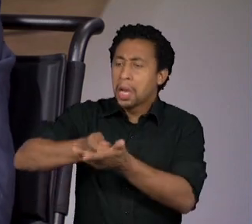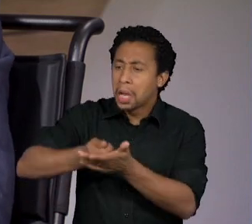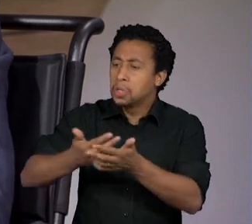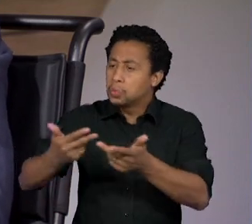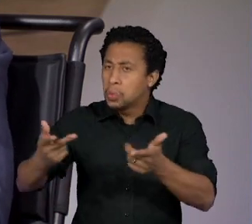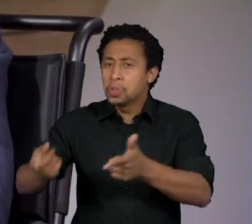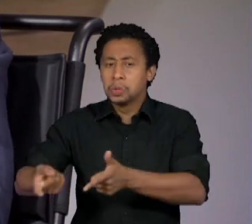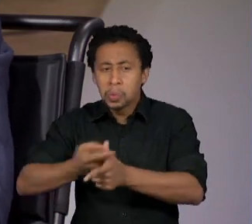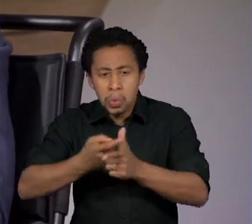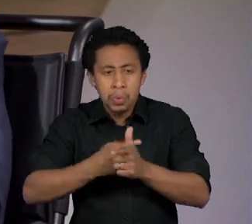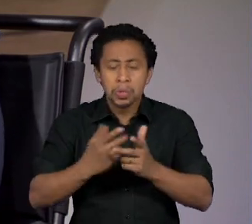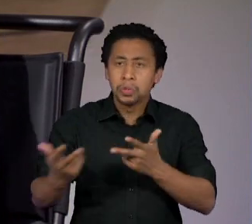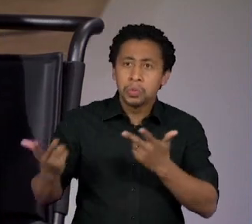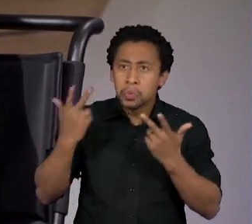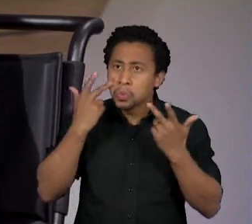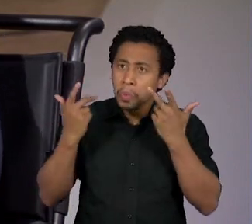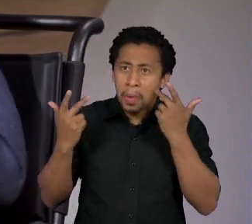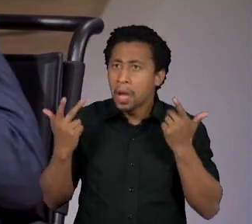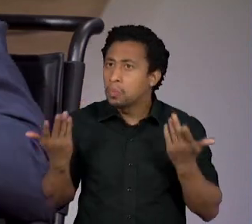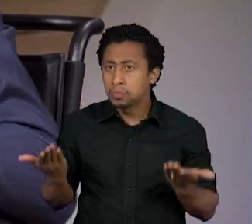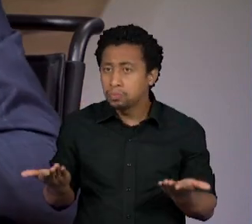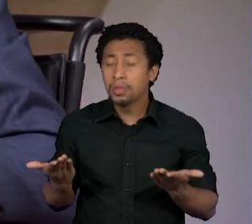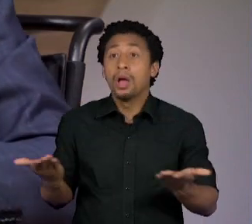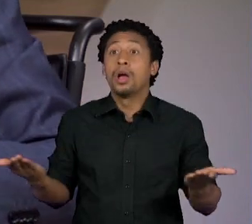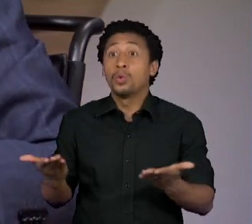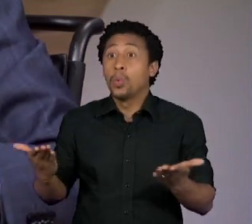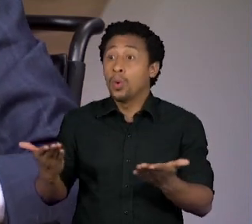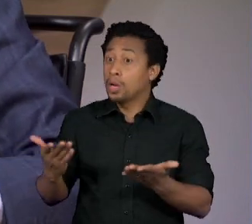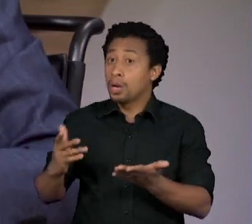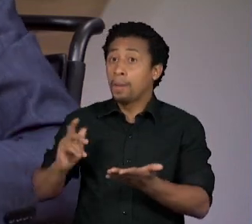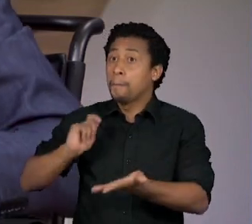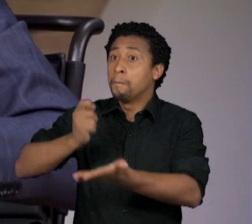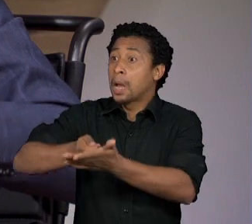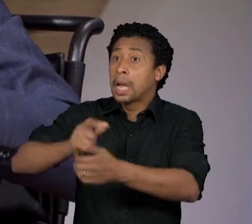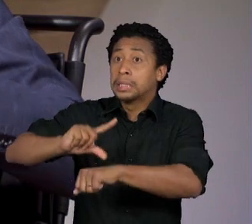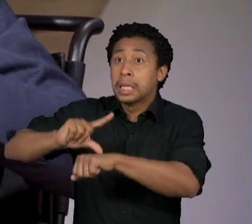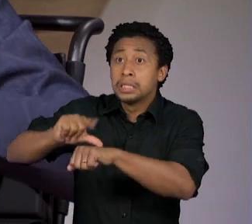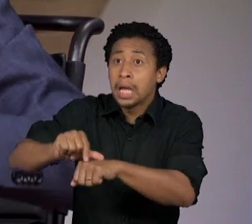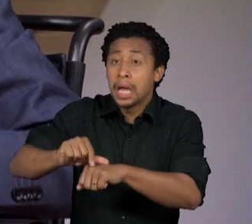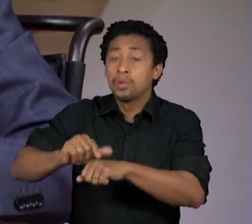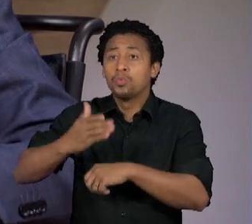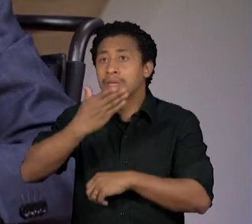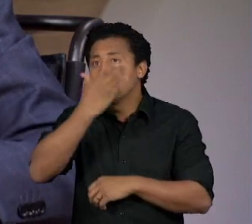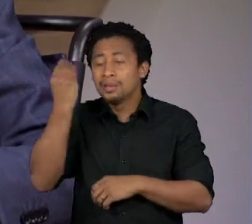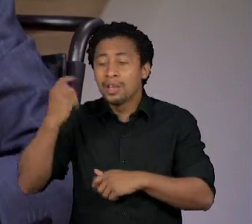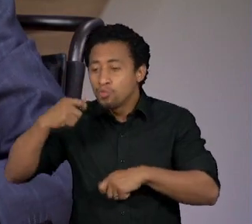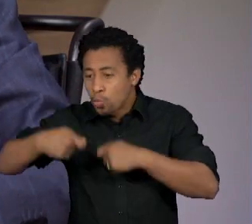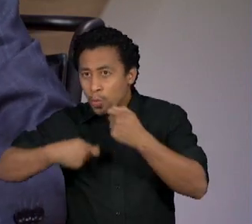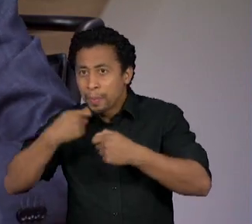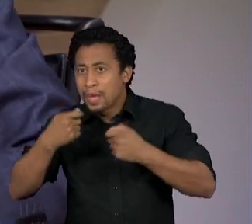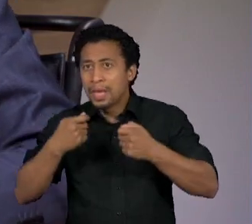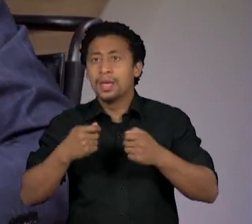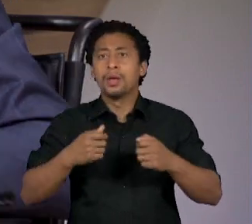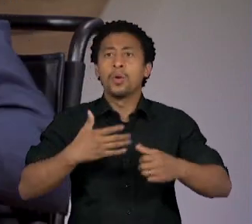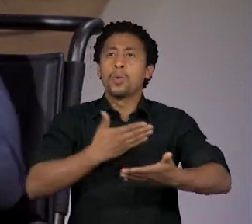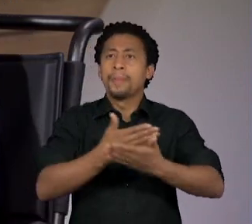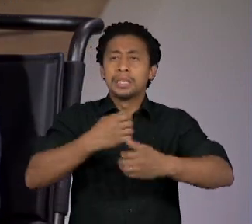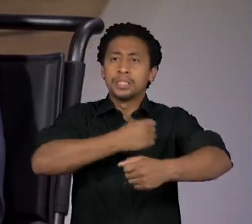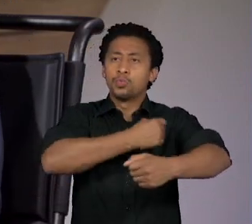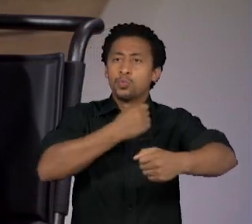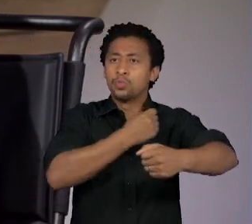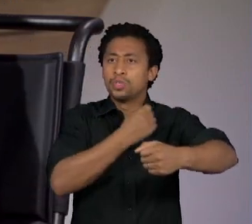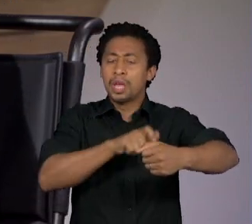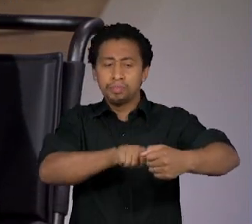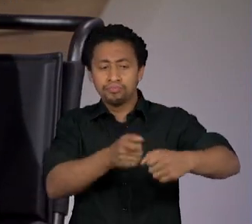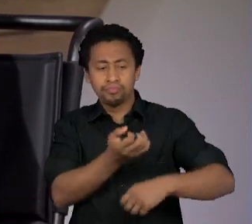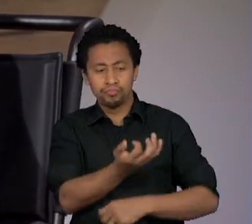vindo atrasadas. Ou, por exemplo, fazer as refeições, mas aí esquece a comida no fogo e queima, não fazia isso antes, ou